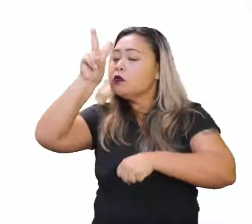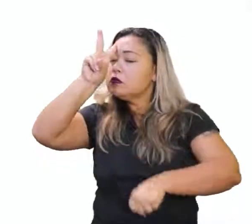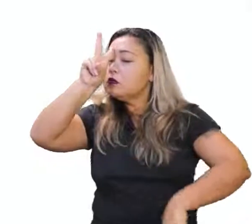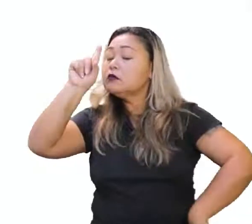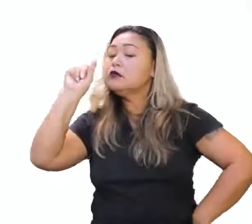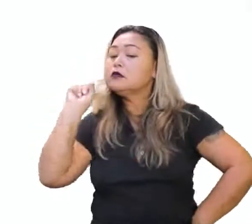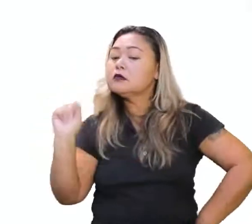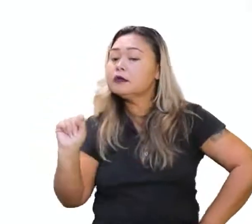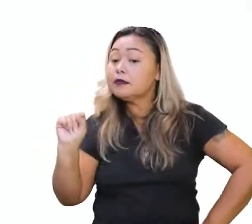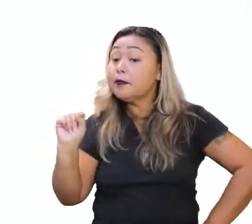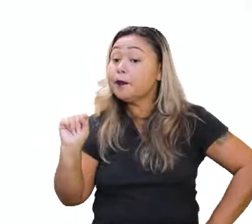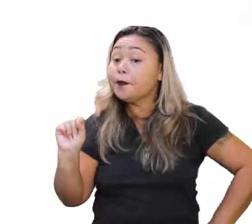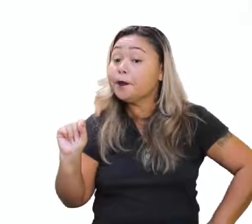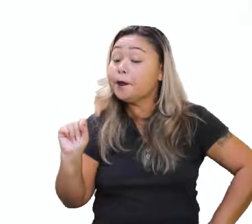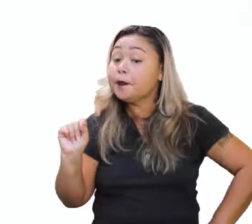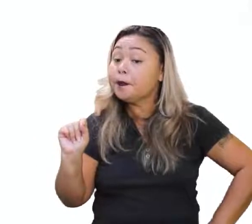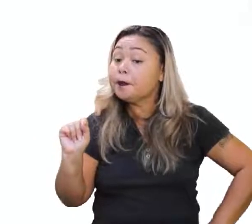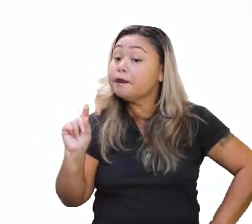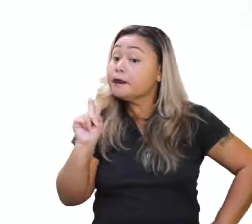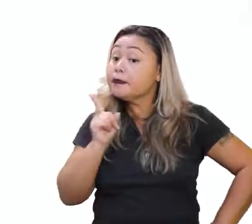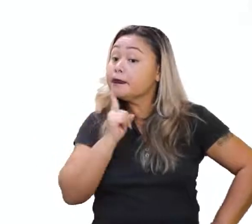muito, né?